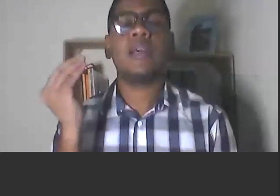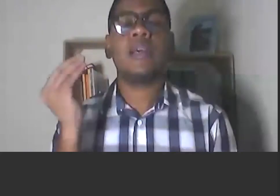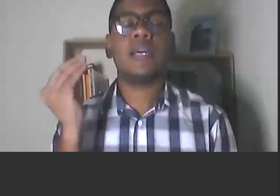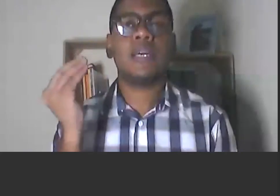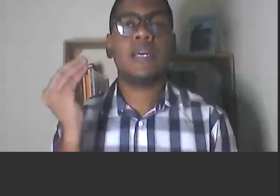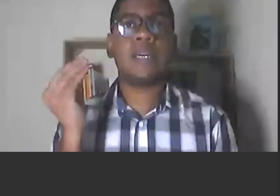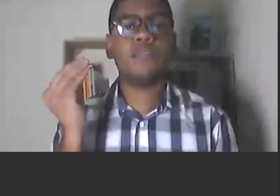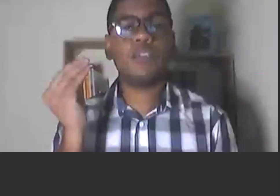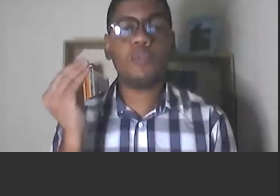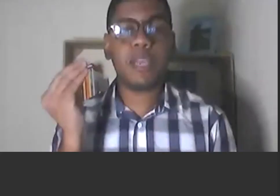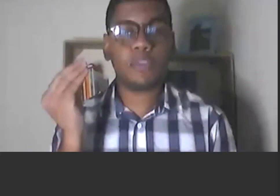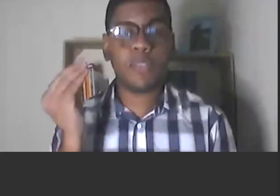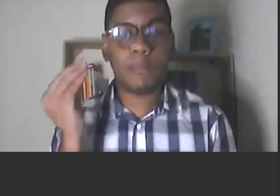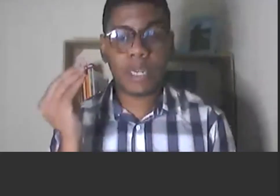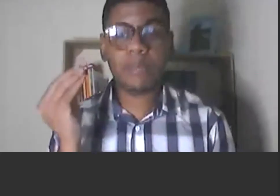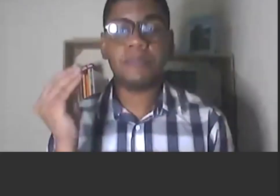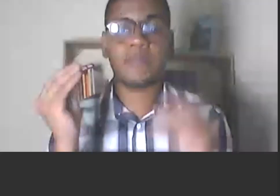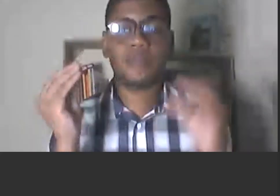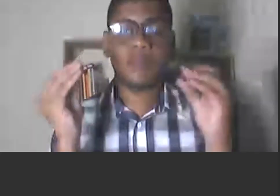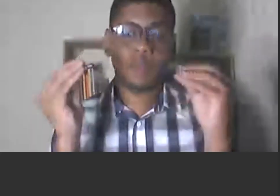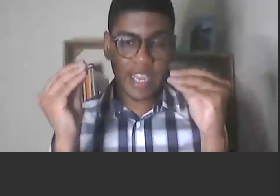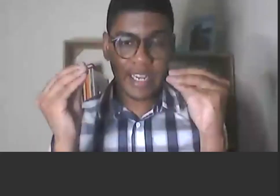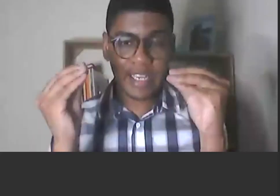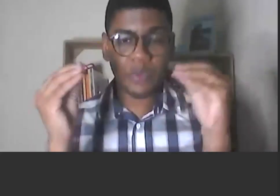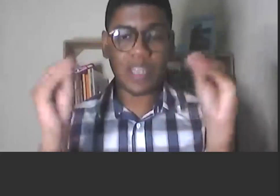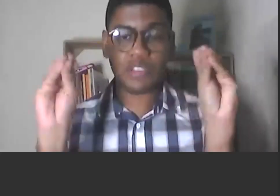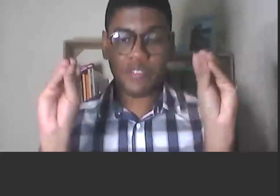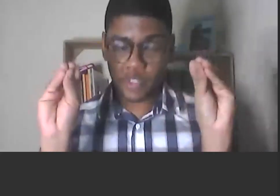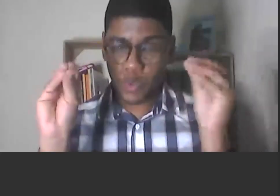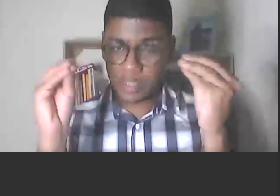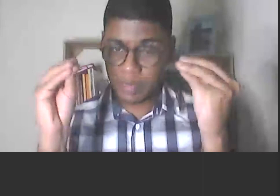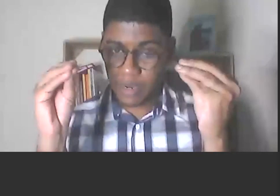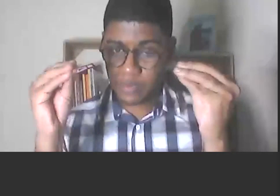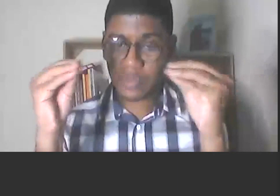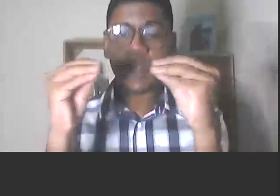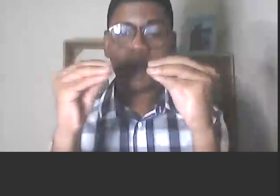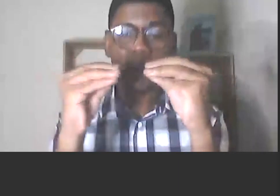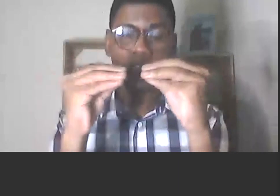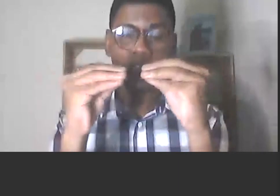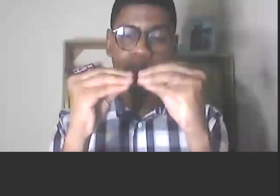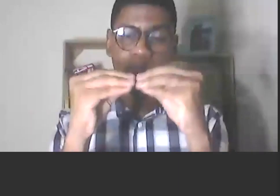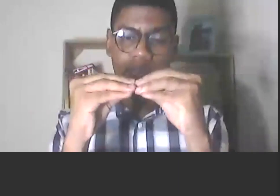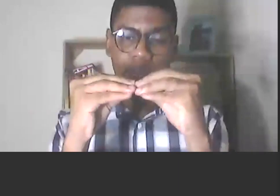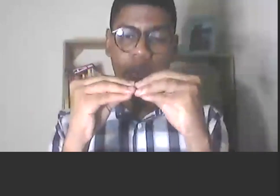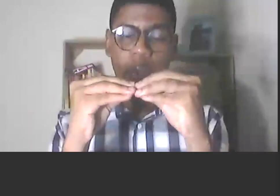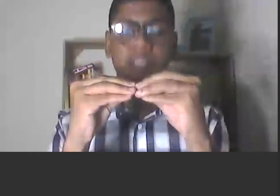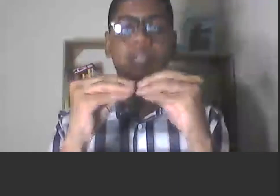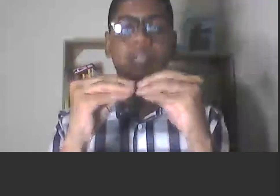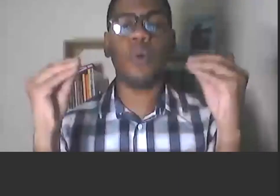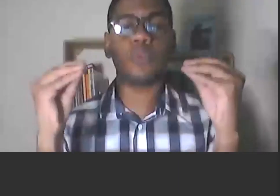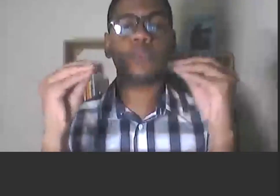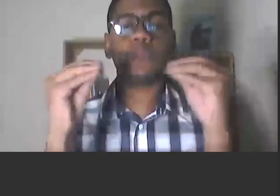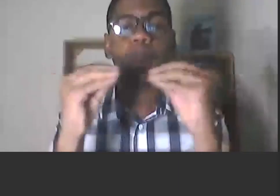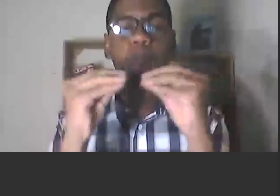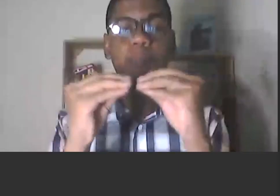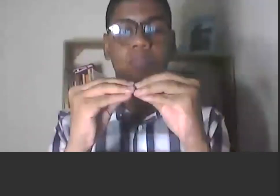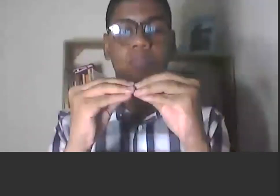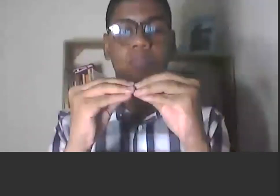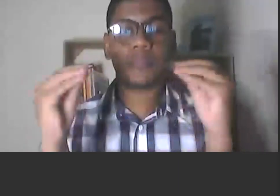Tá? Se fosse um beijo na boca, um selinho, a gente vai fazer as duas mãos e a gente encosta um no